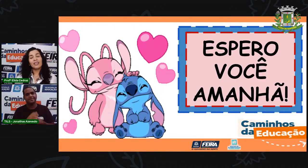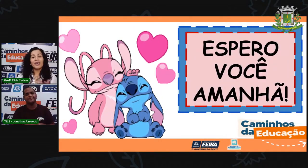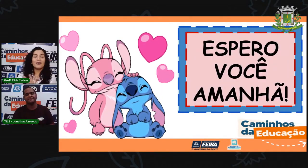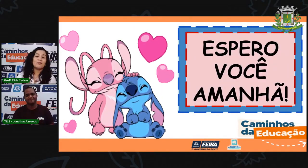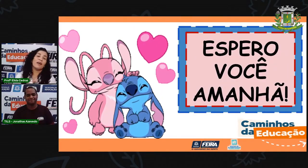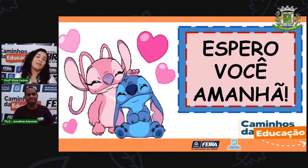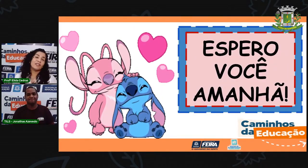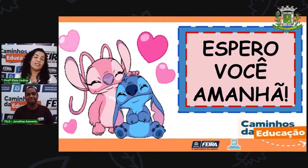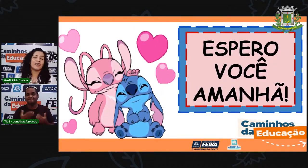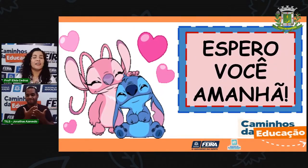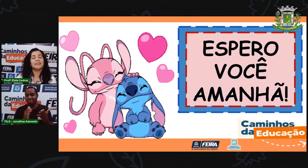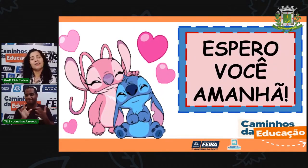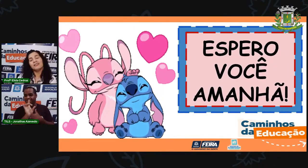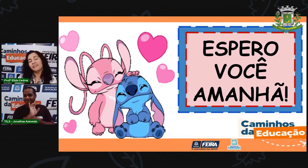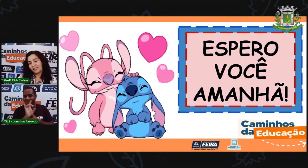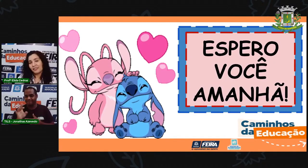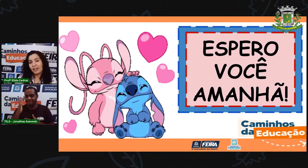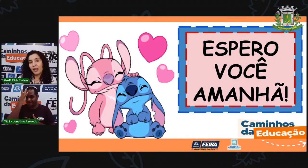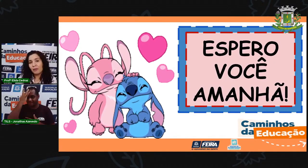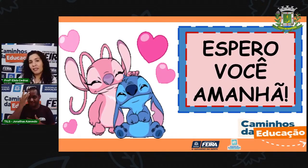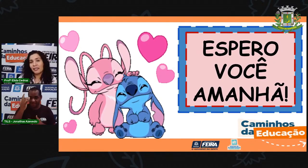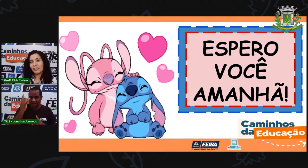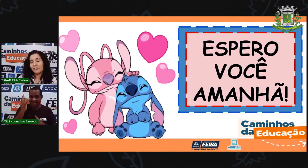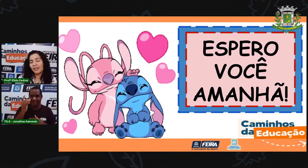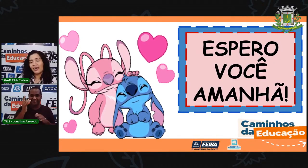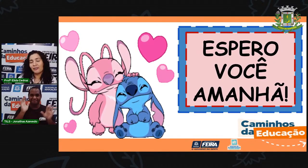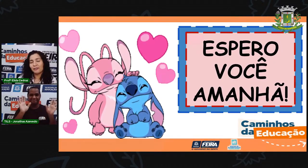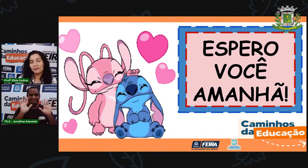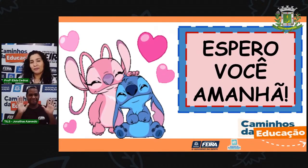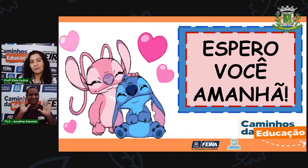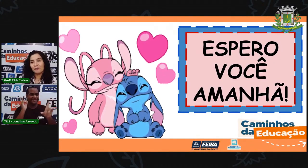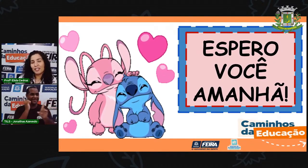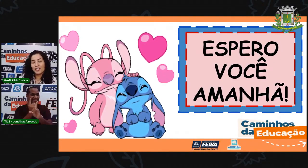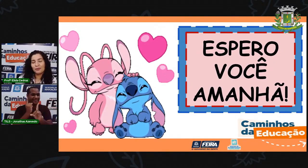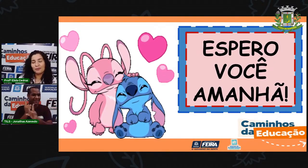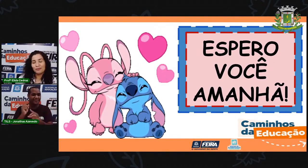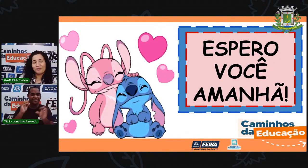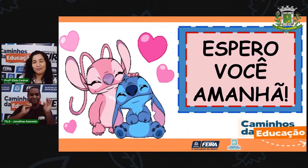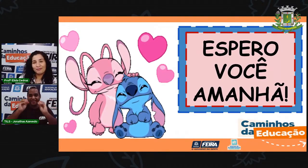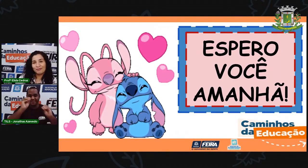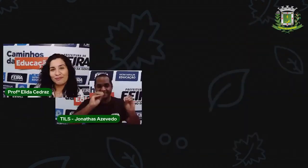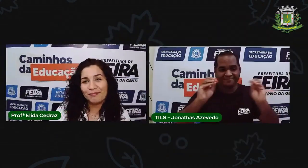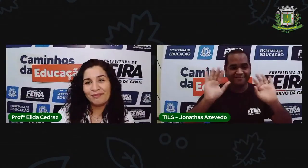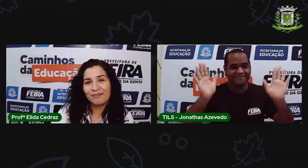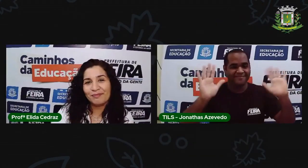E eu espero você amanhã aqui no canal. Beijinho!